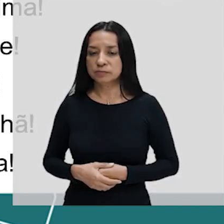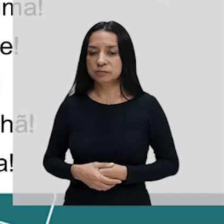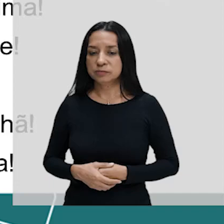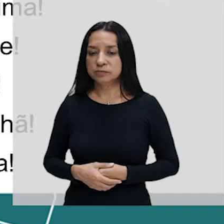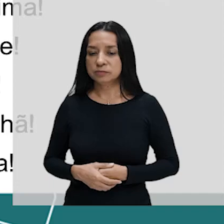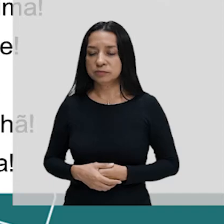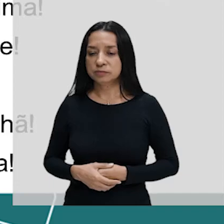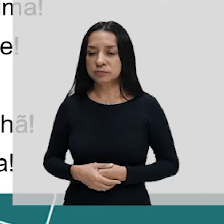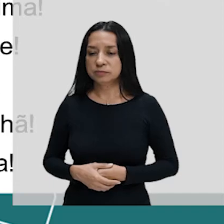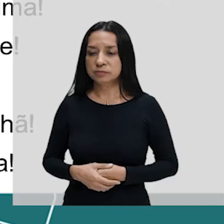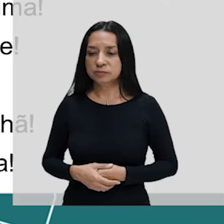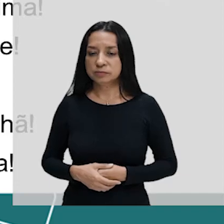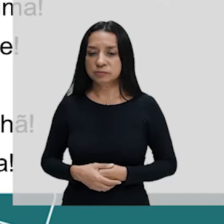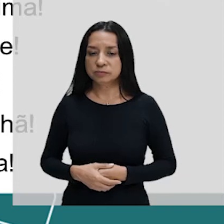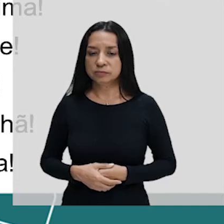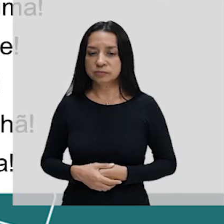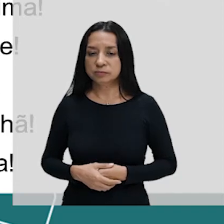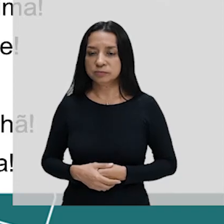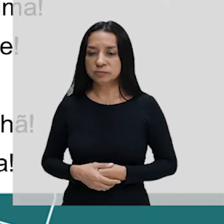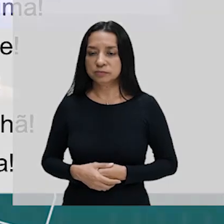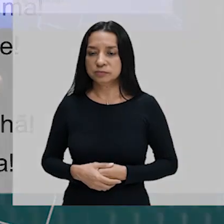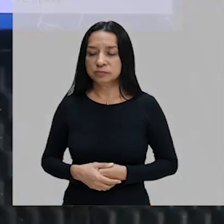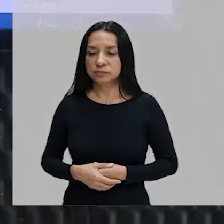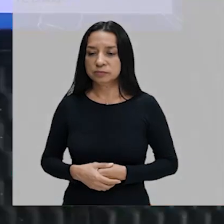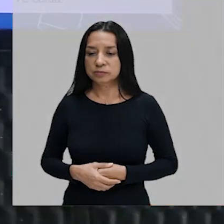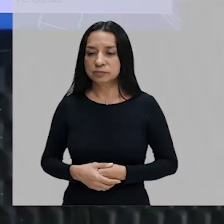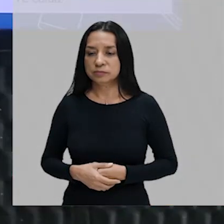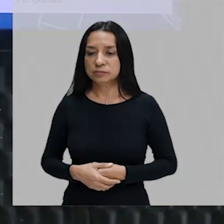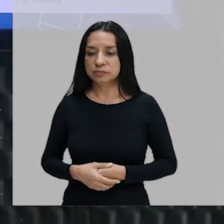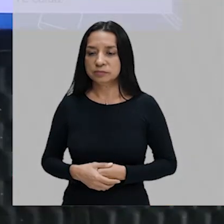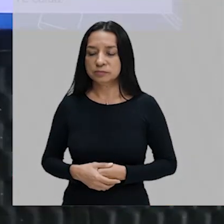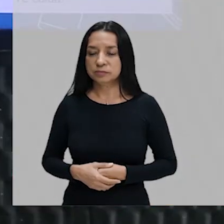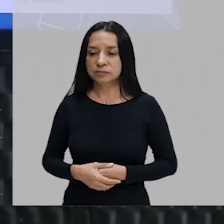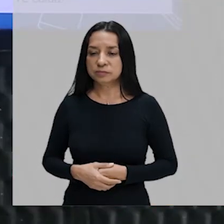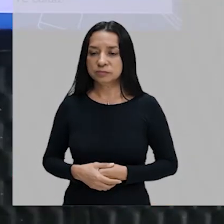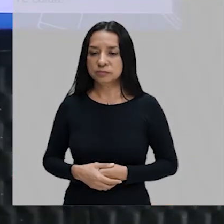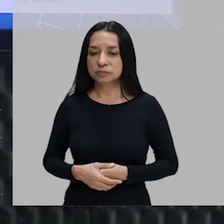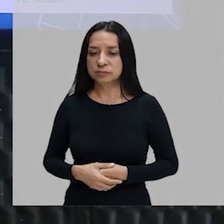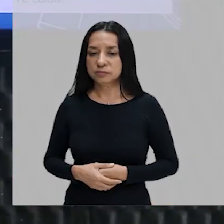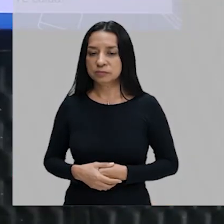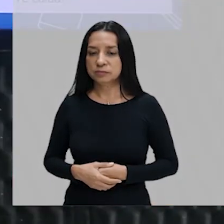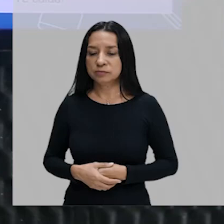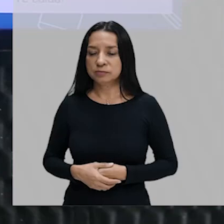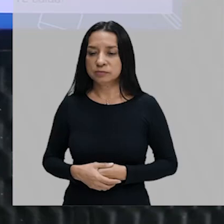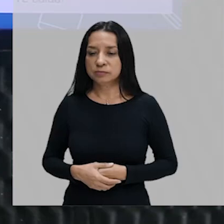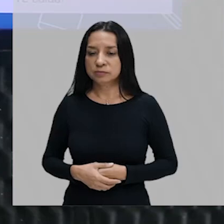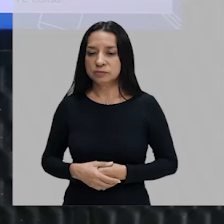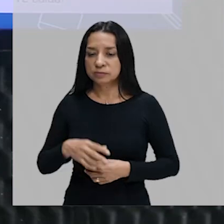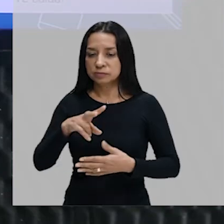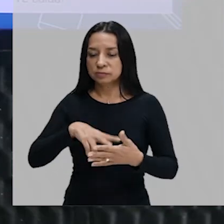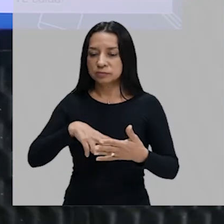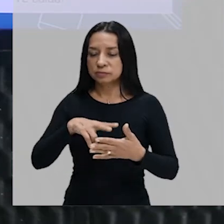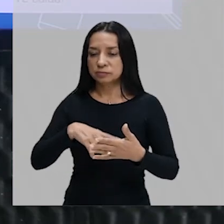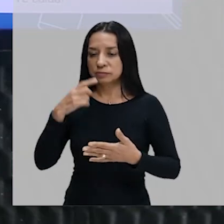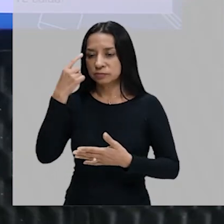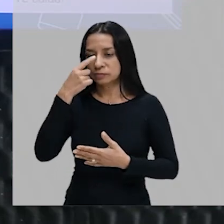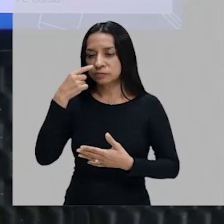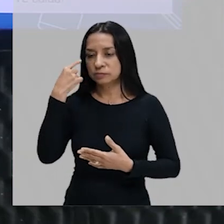abuela. Né? Hasta la próxima. Hasta la próxima. Buenas